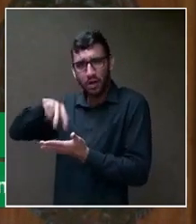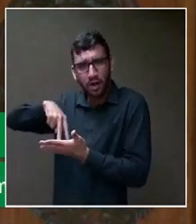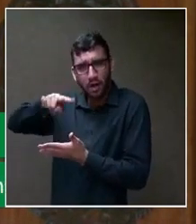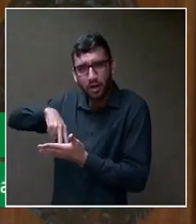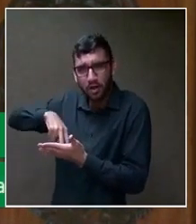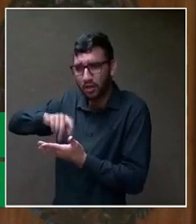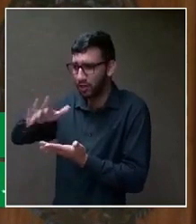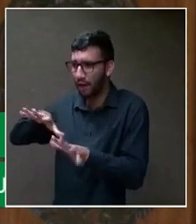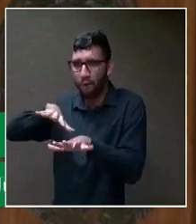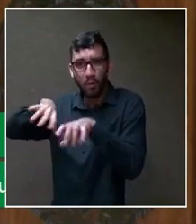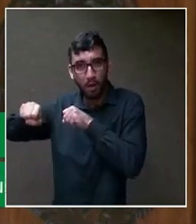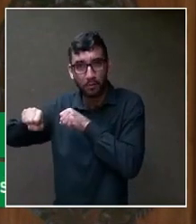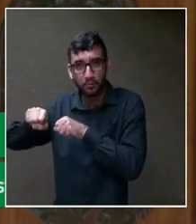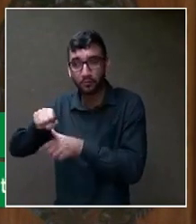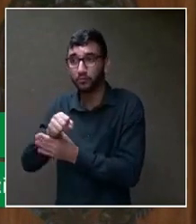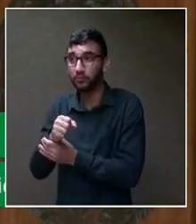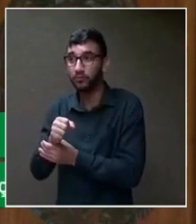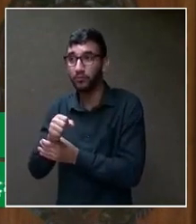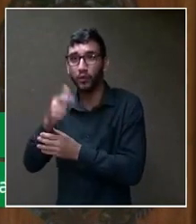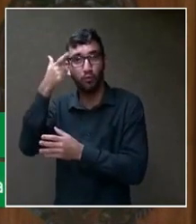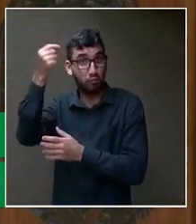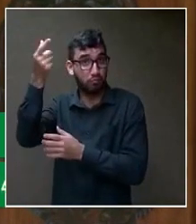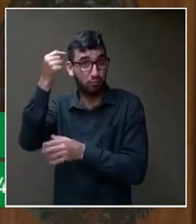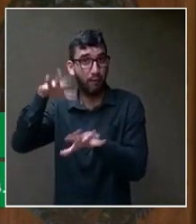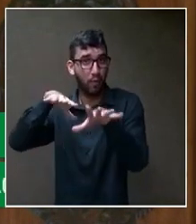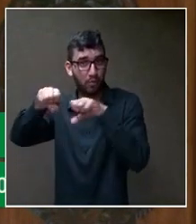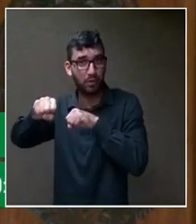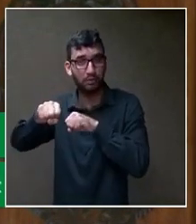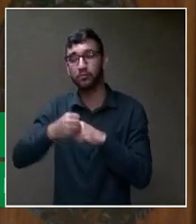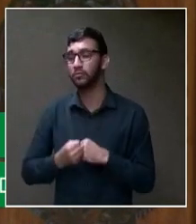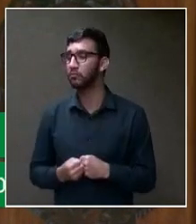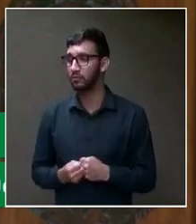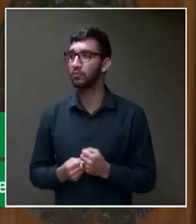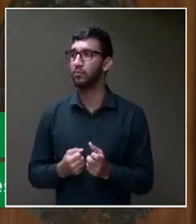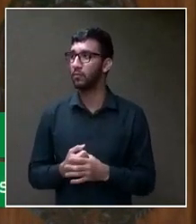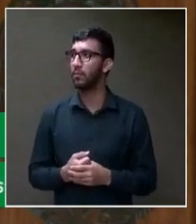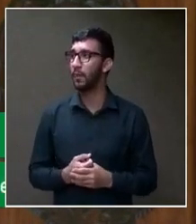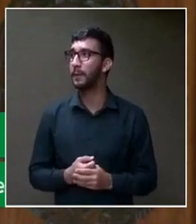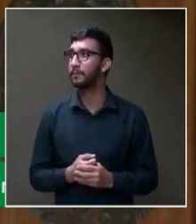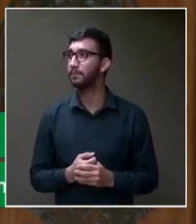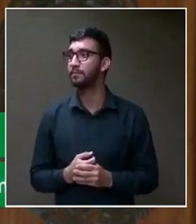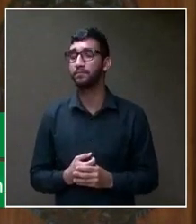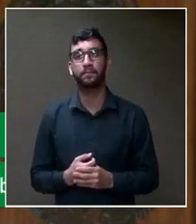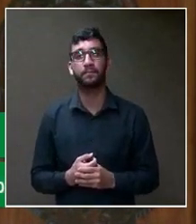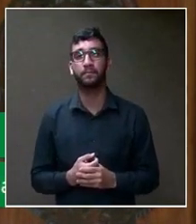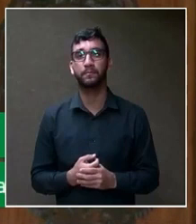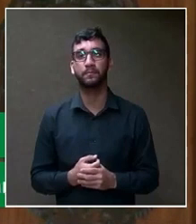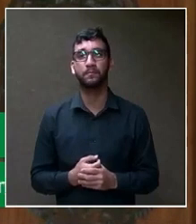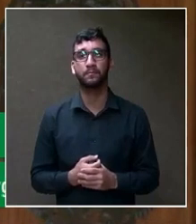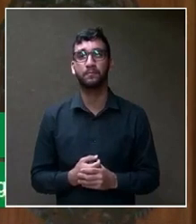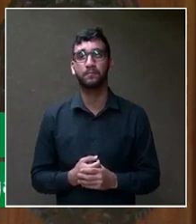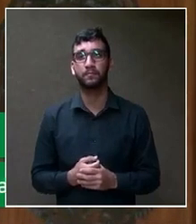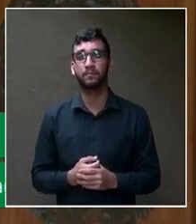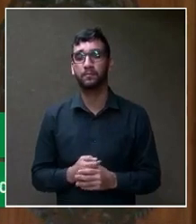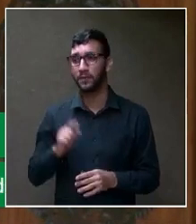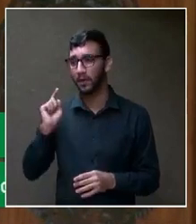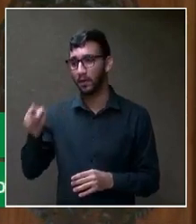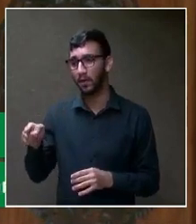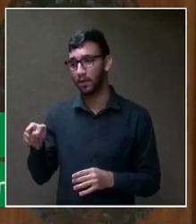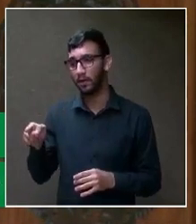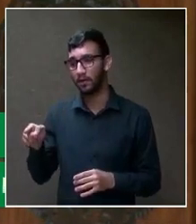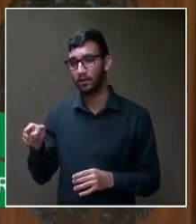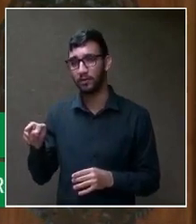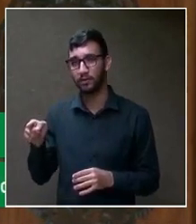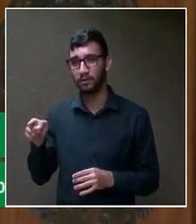se formou? Sim. Em curso superior? Sim. É, antes da morte dela, ela